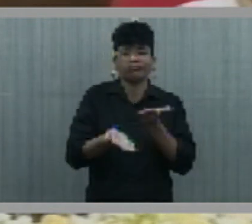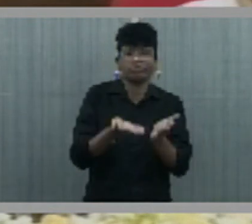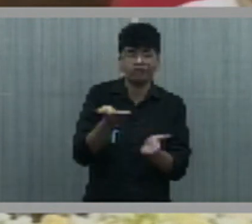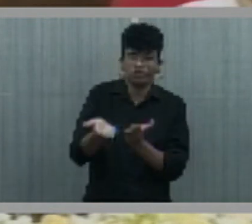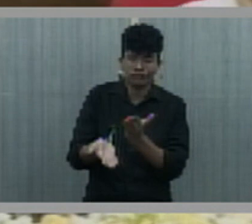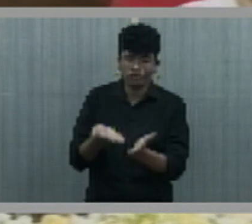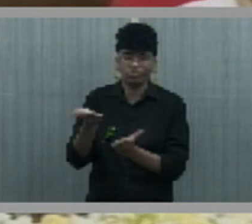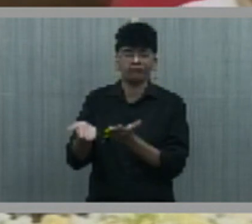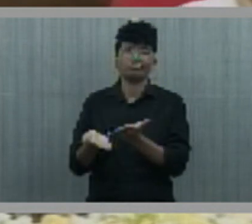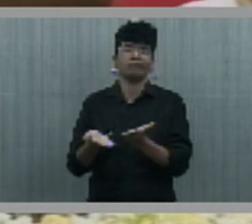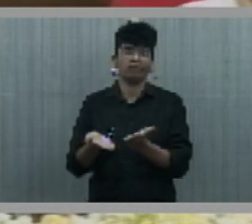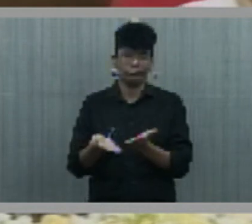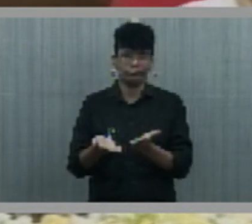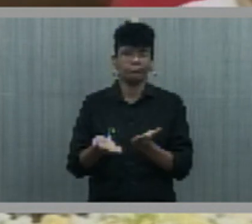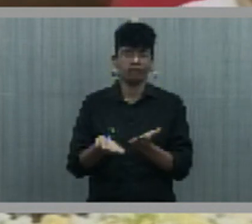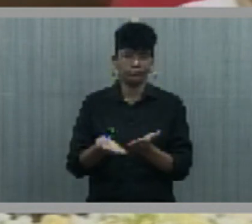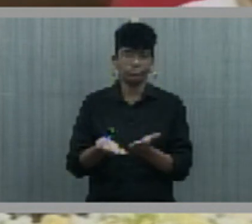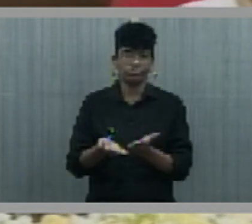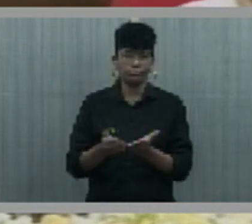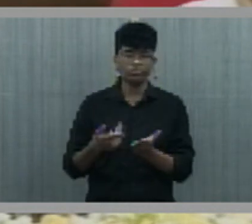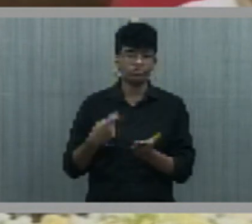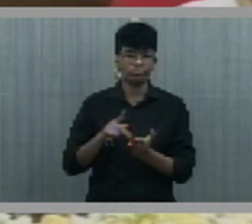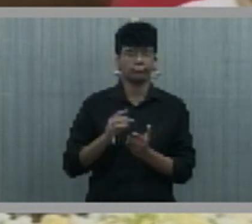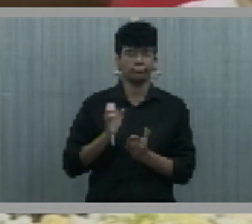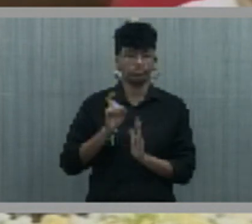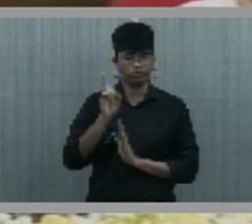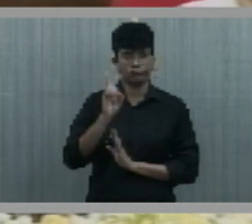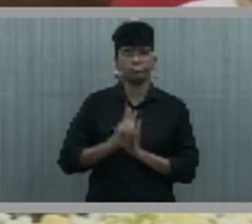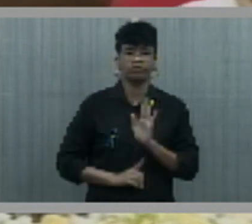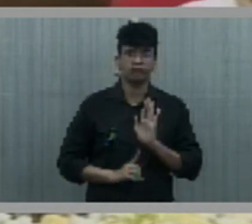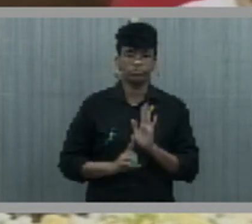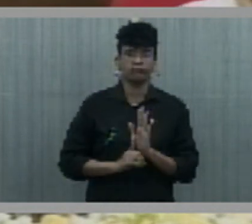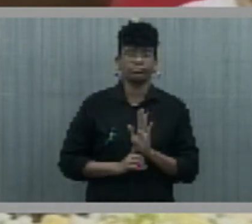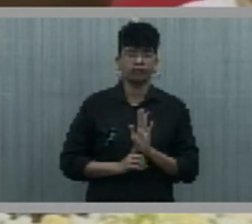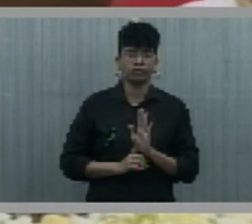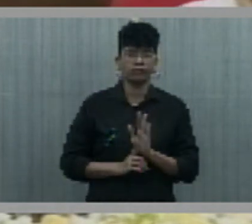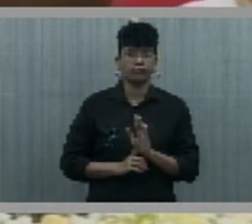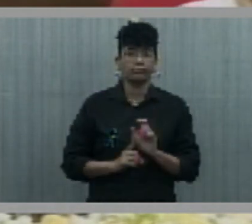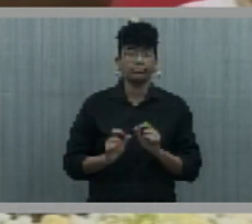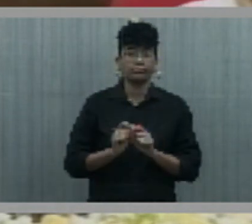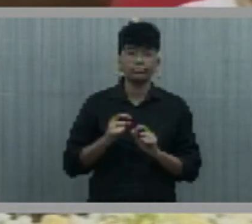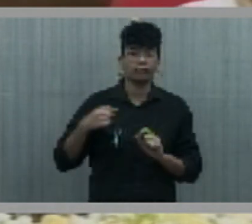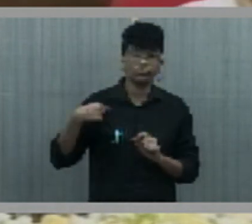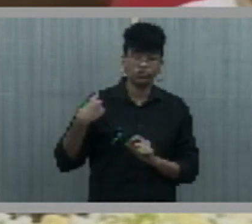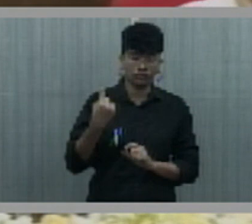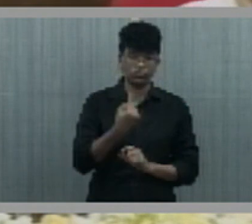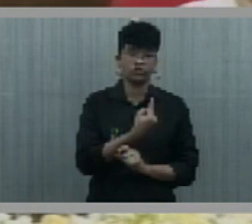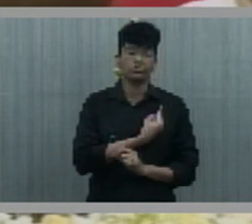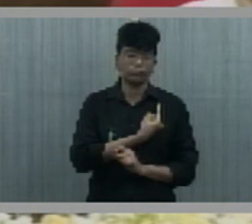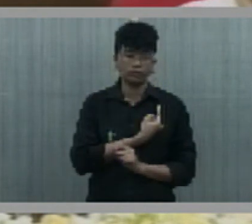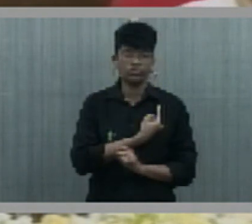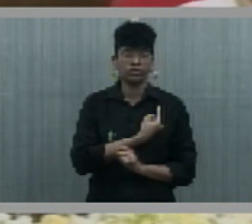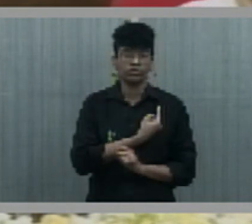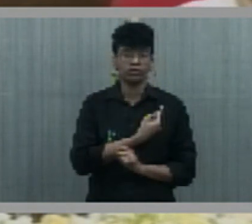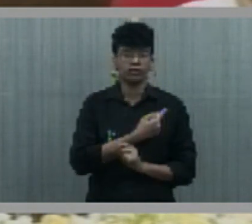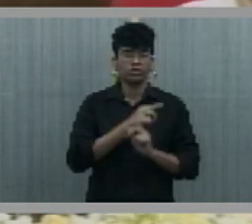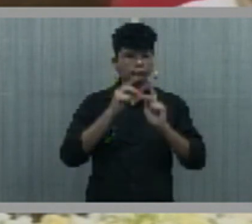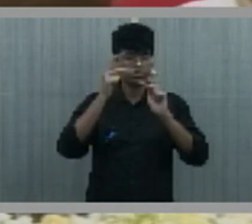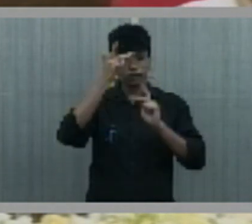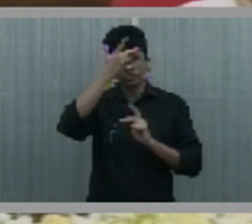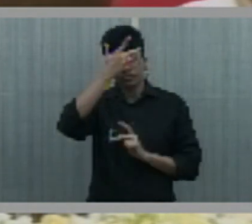de promoção da sua dignidade. E fazendo a nós mesmos